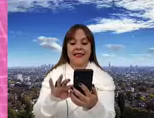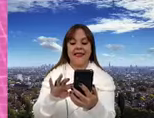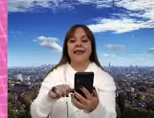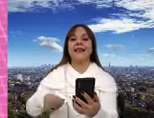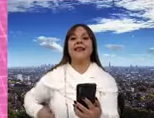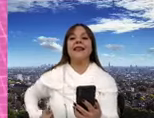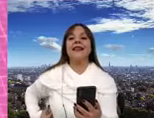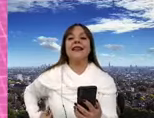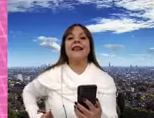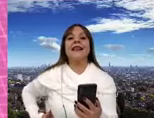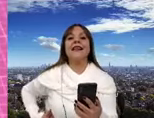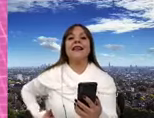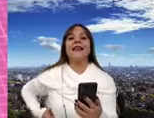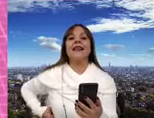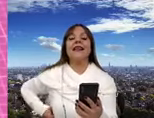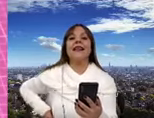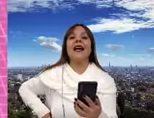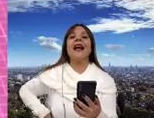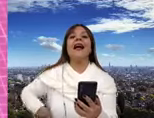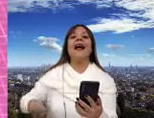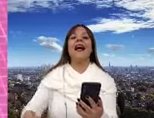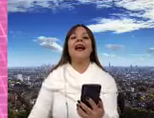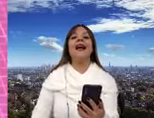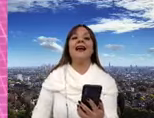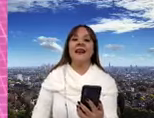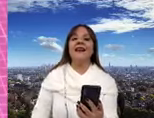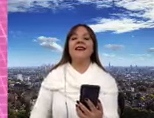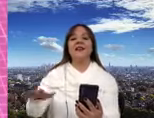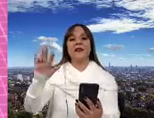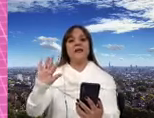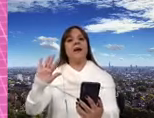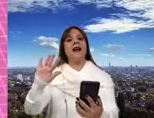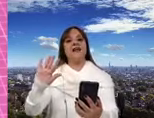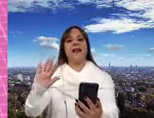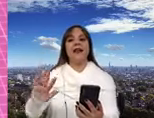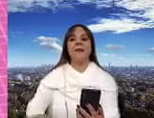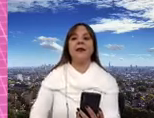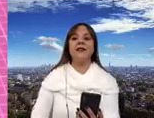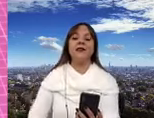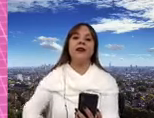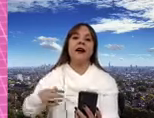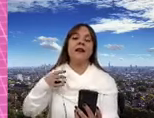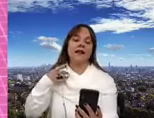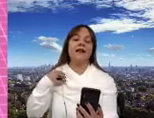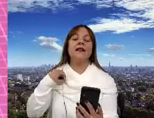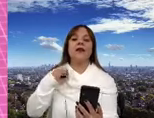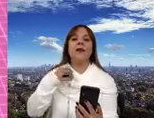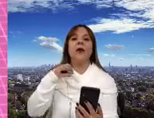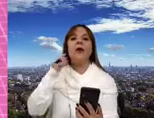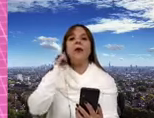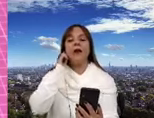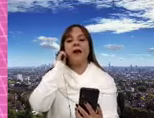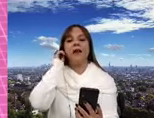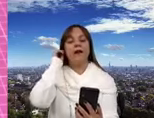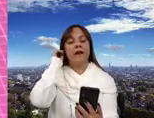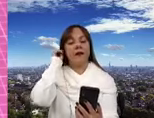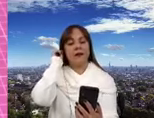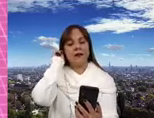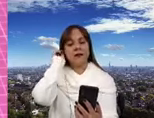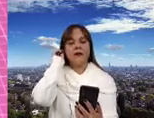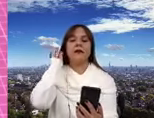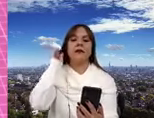um porta-retrato. Que você faz a base, né? Pra segurar. Isso. É, aí Boa! você pode colocar